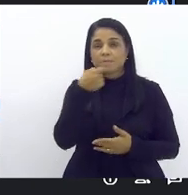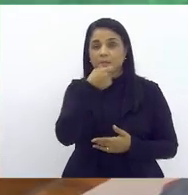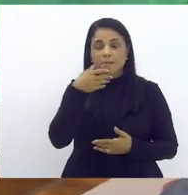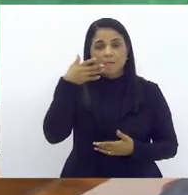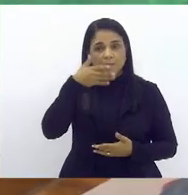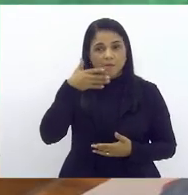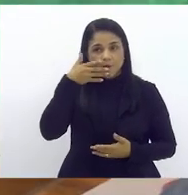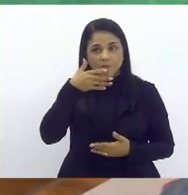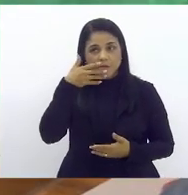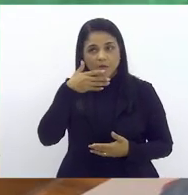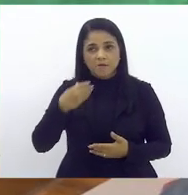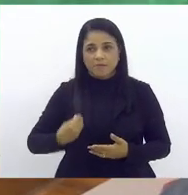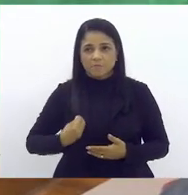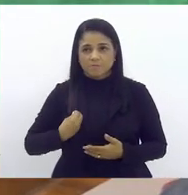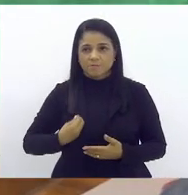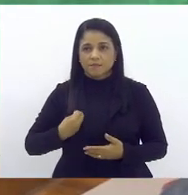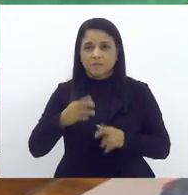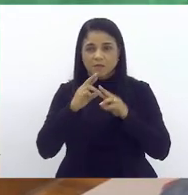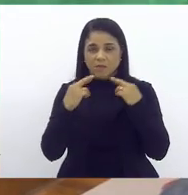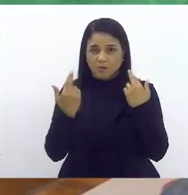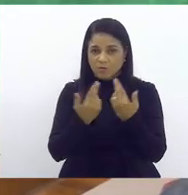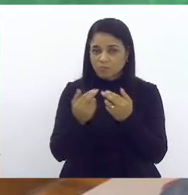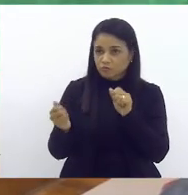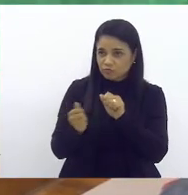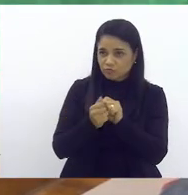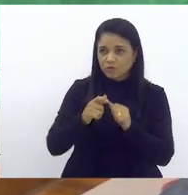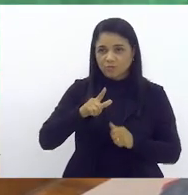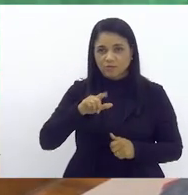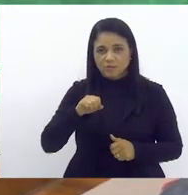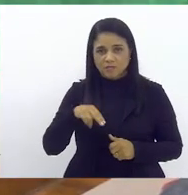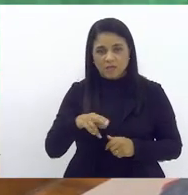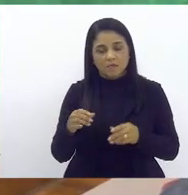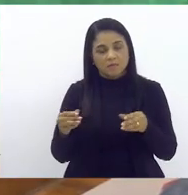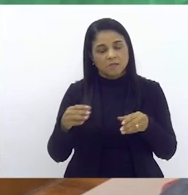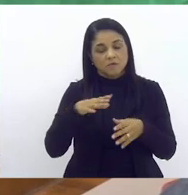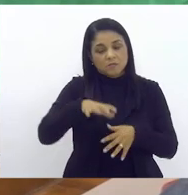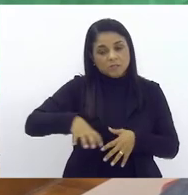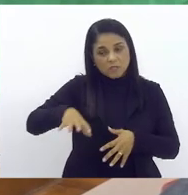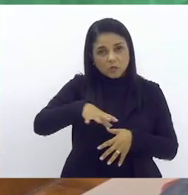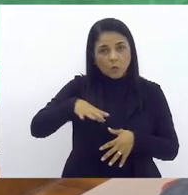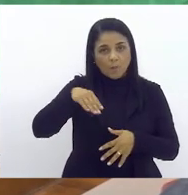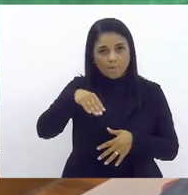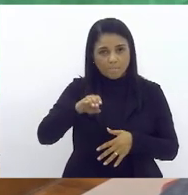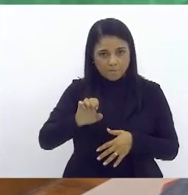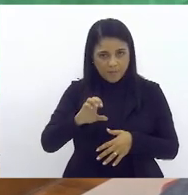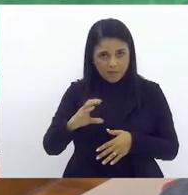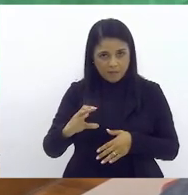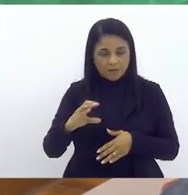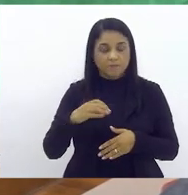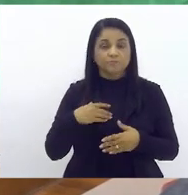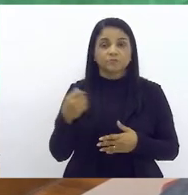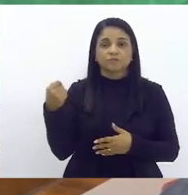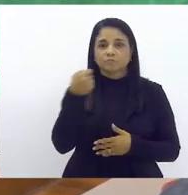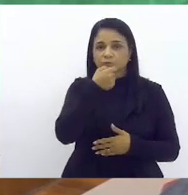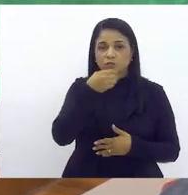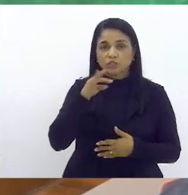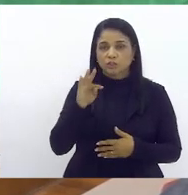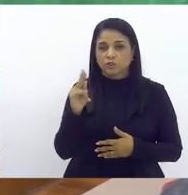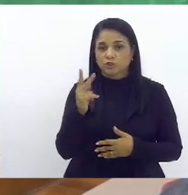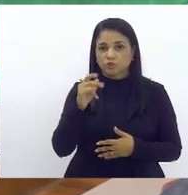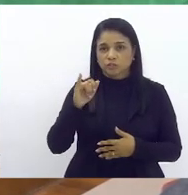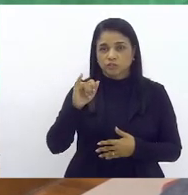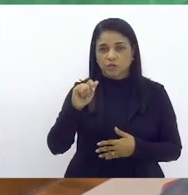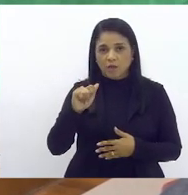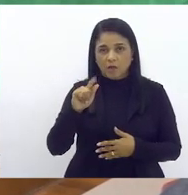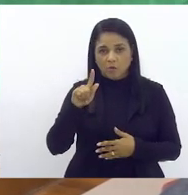também participar dessa reunião com a senhora e com o setor aí no MEC. Quero passar a palavra agora para o Tiago José, advogado